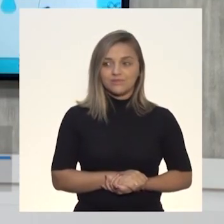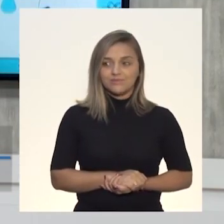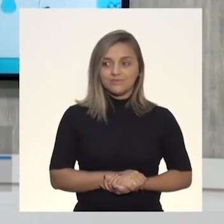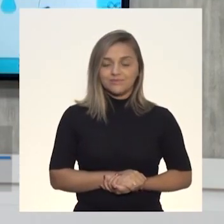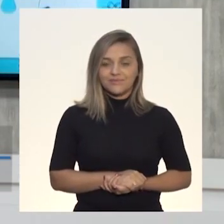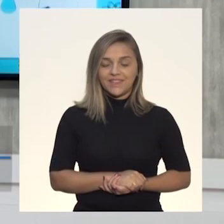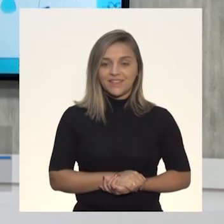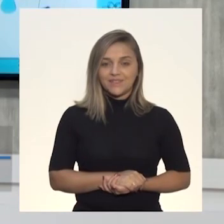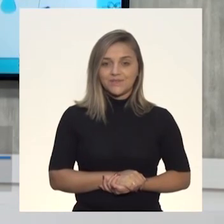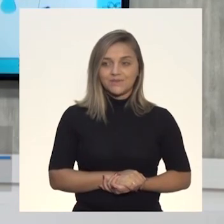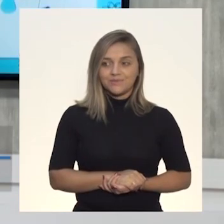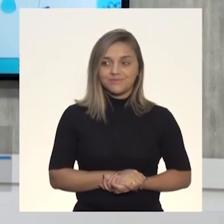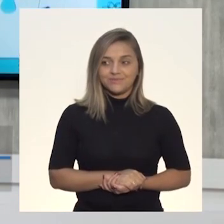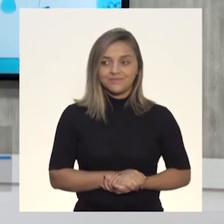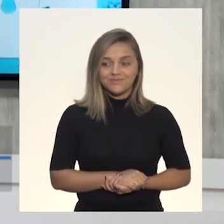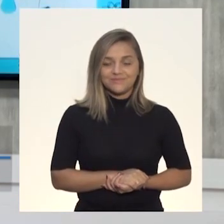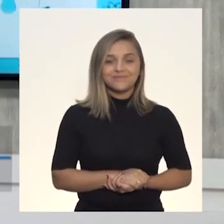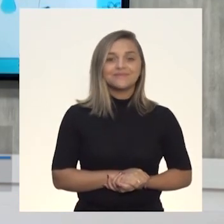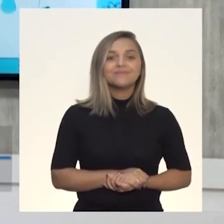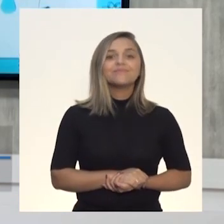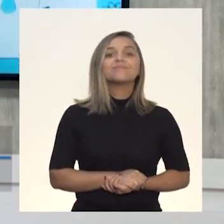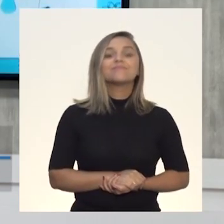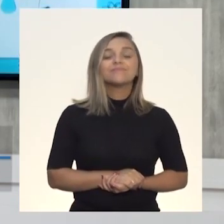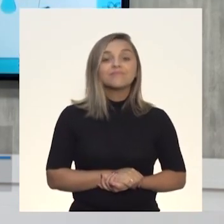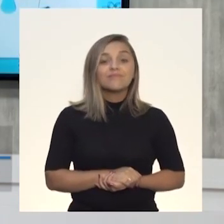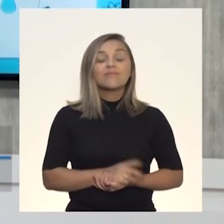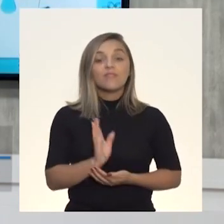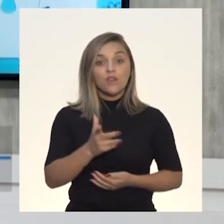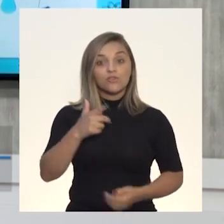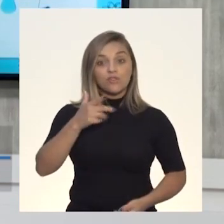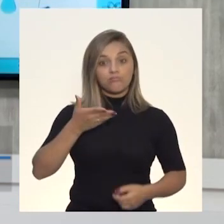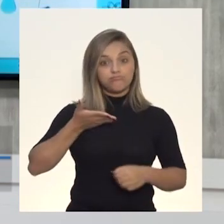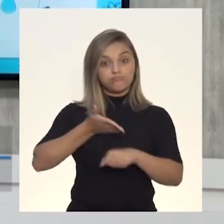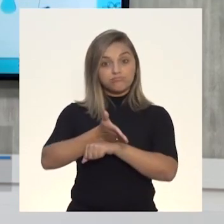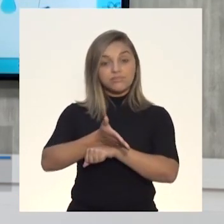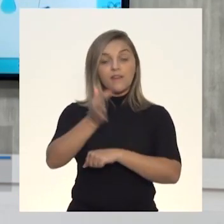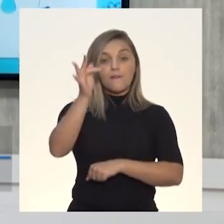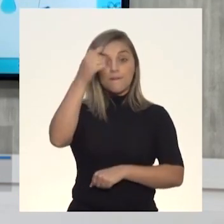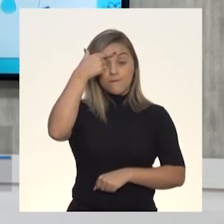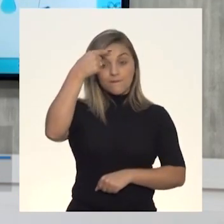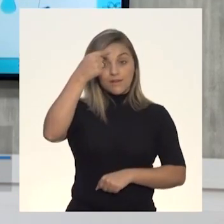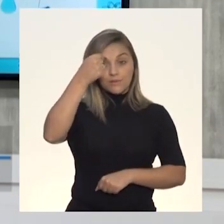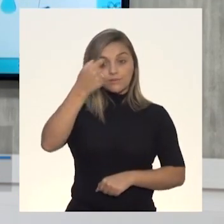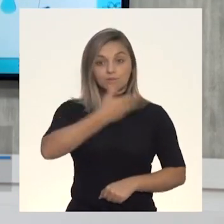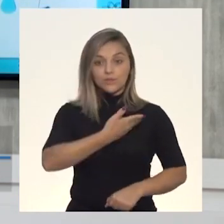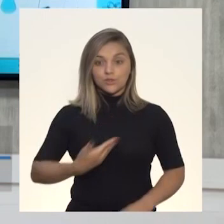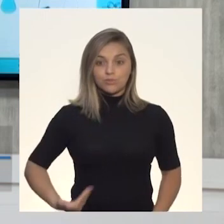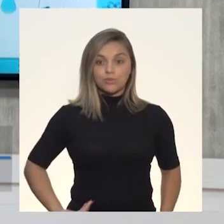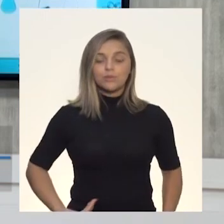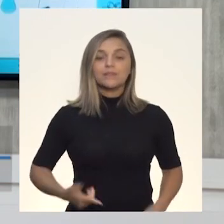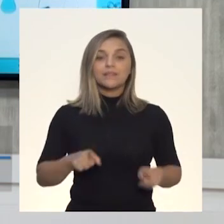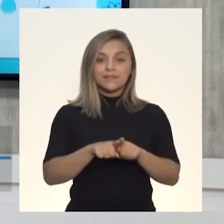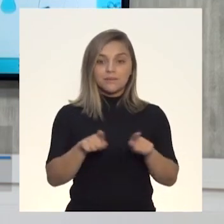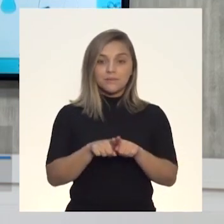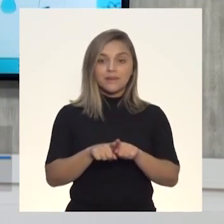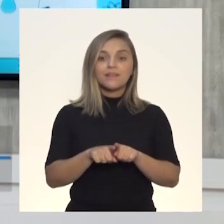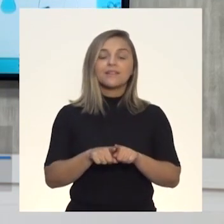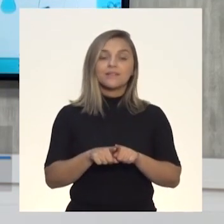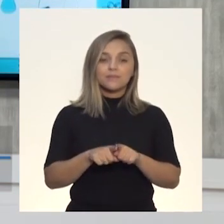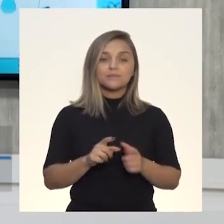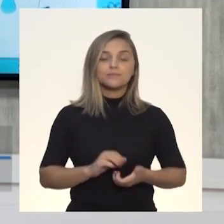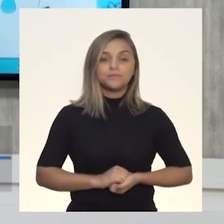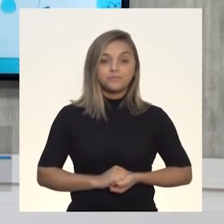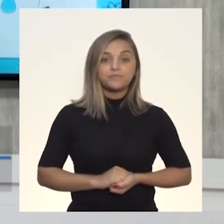letras. E aí isso é legal, porque eu pude estudar na universidade pública também. Então isso é muito bacana. A gente poder,